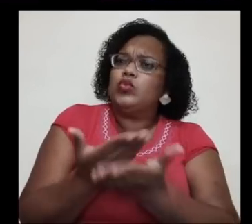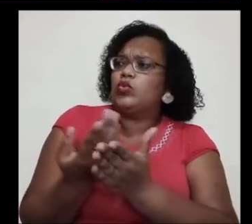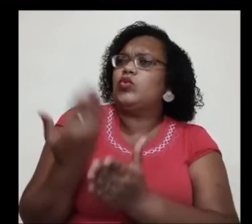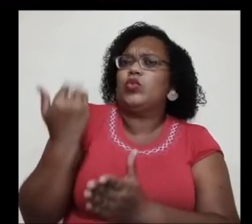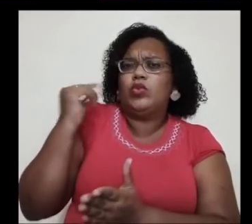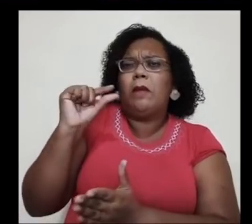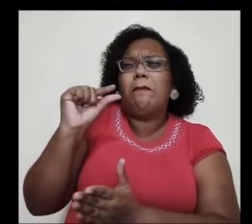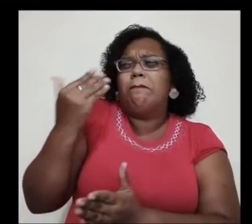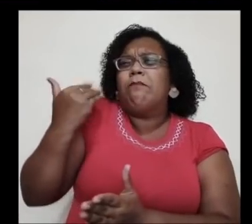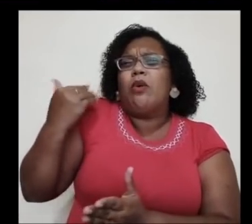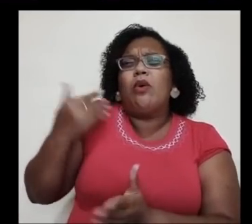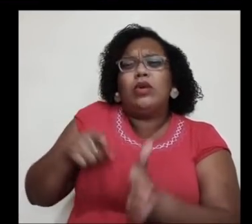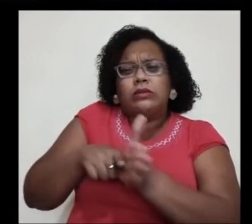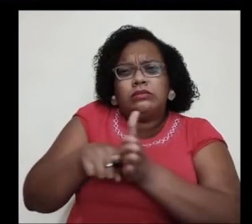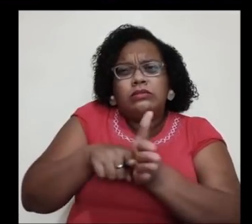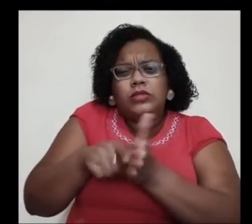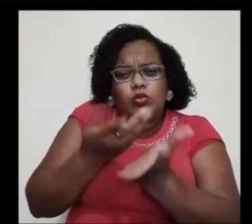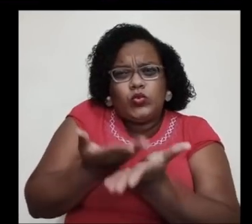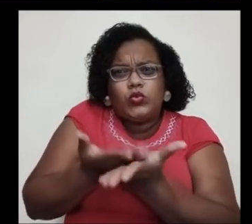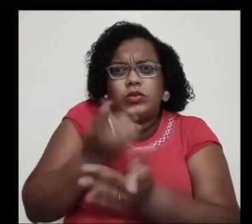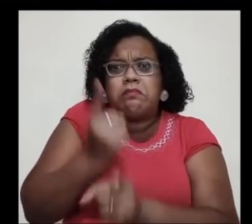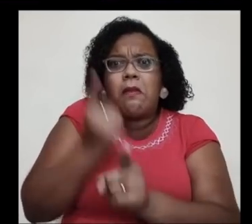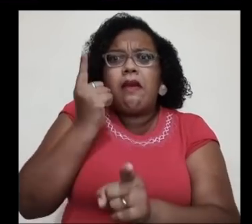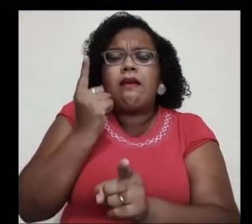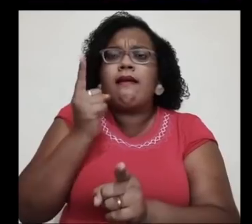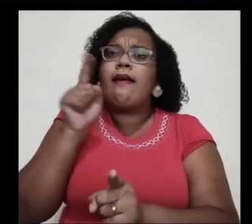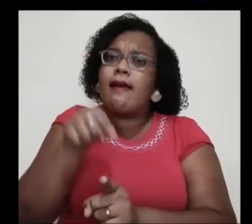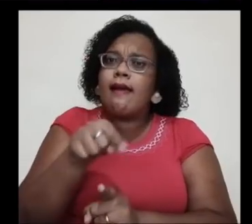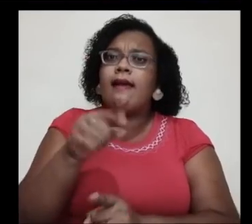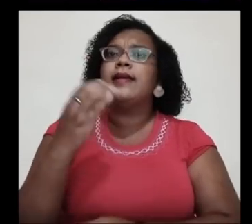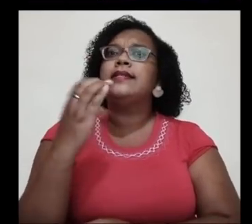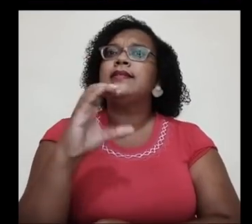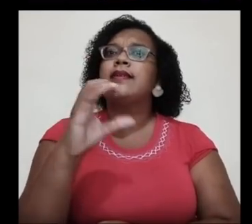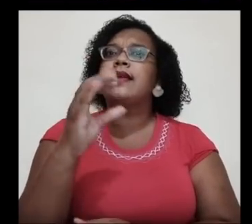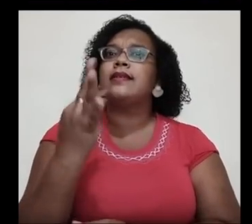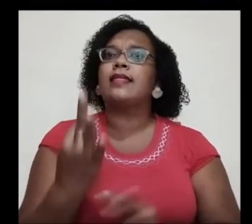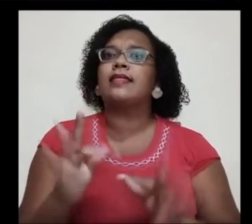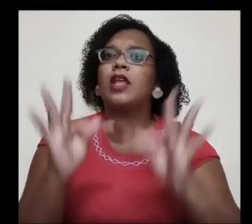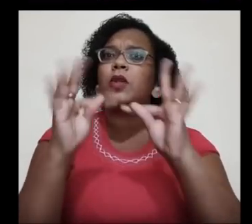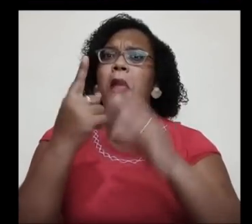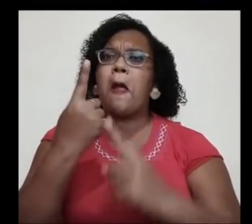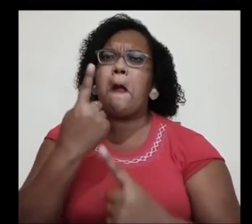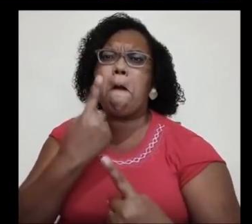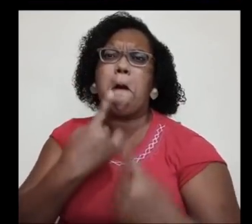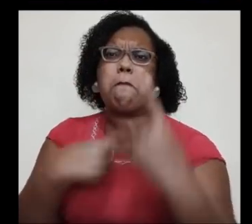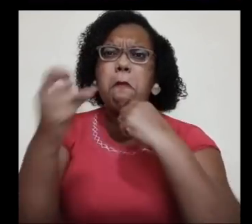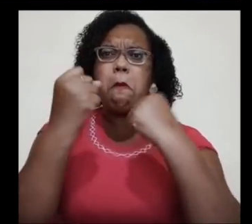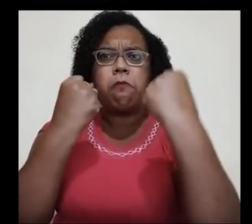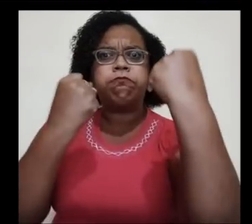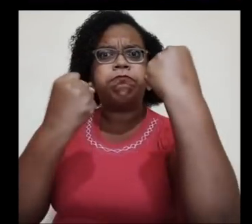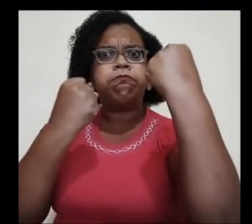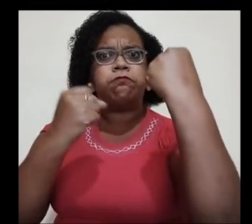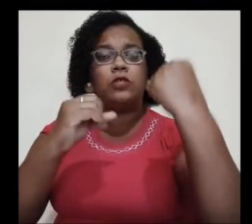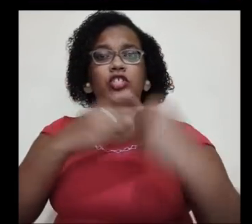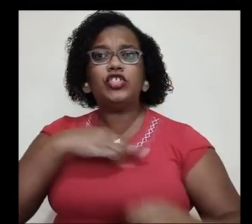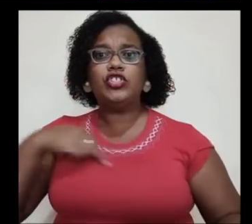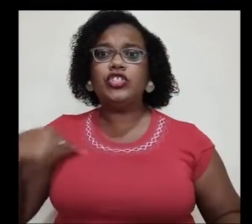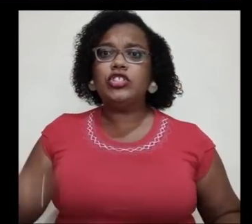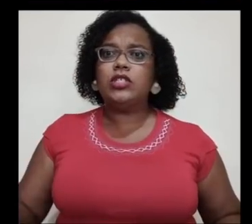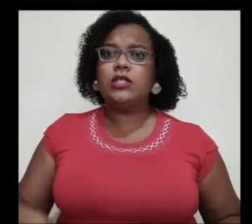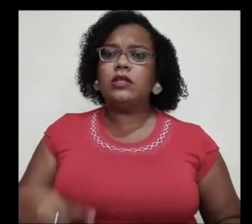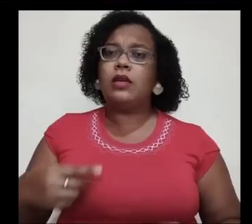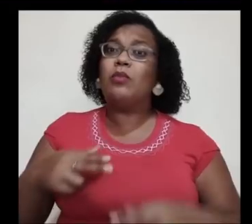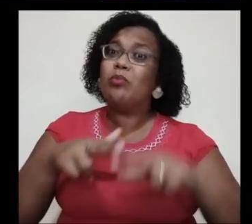numa superpotência. Isso porque teve política pública continuada, apoio à educação, melhoria da educação básica, melhoria